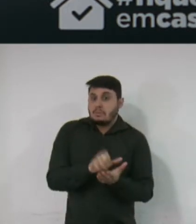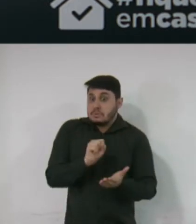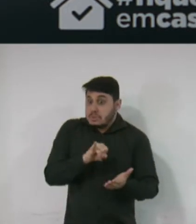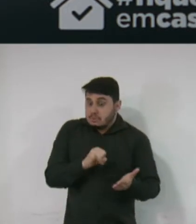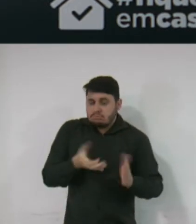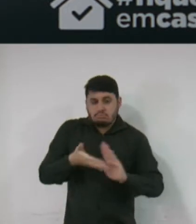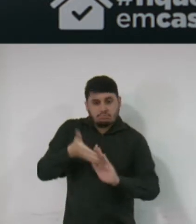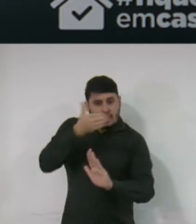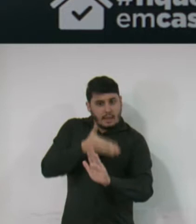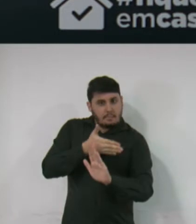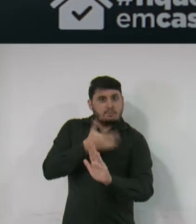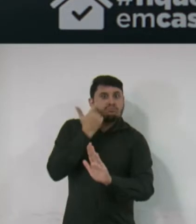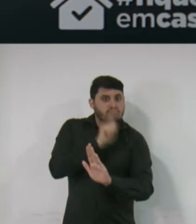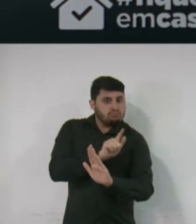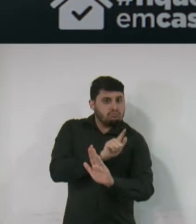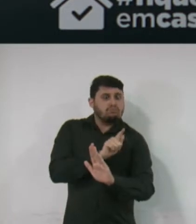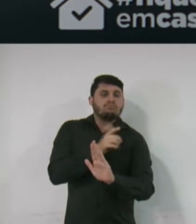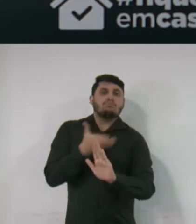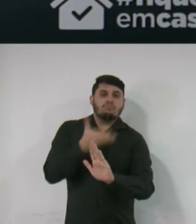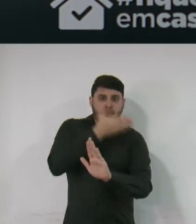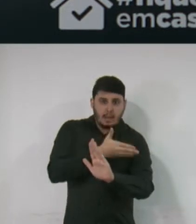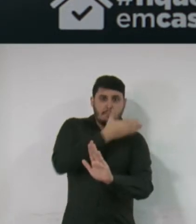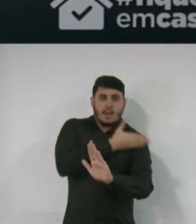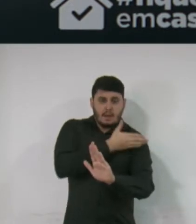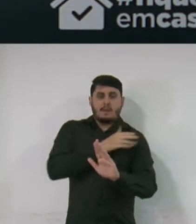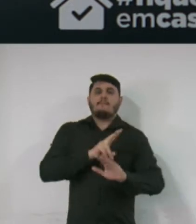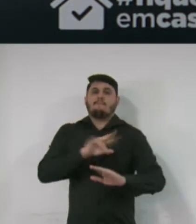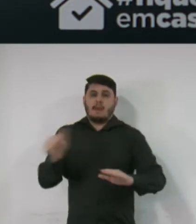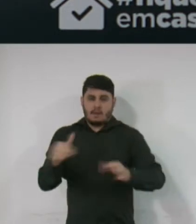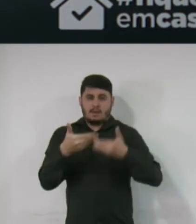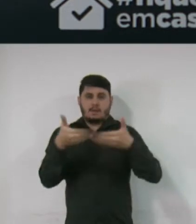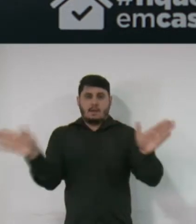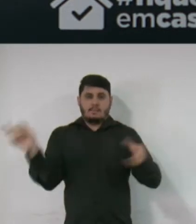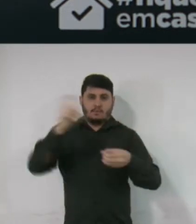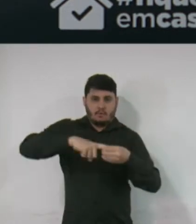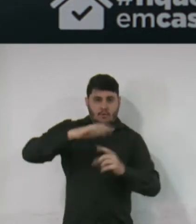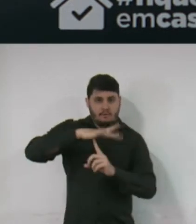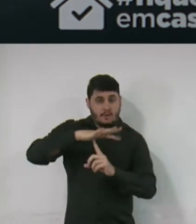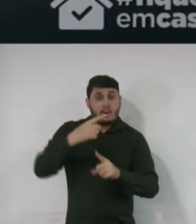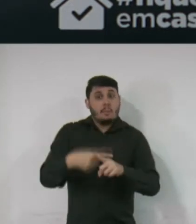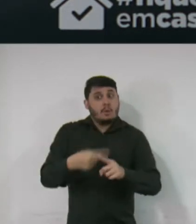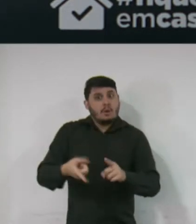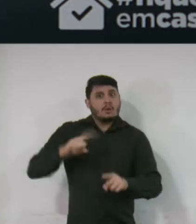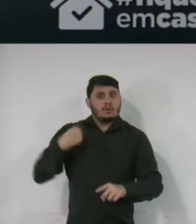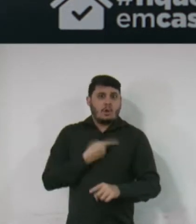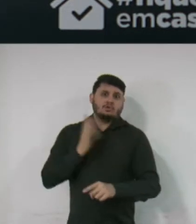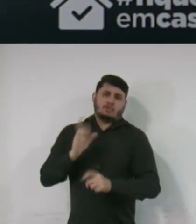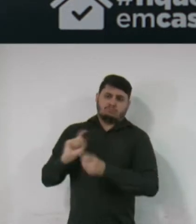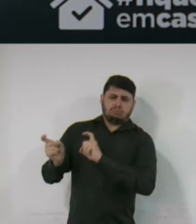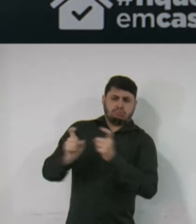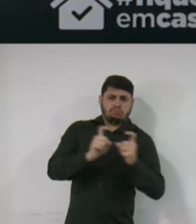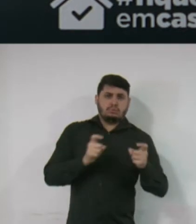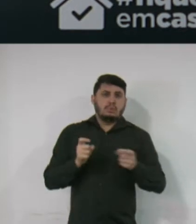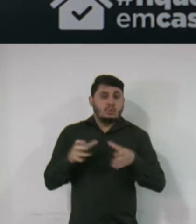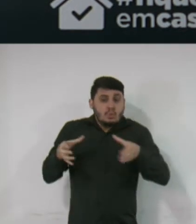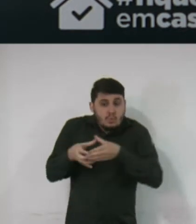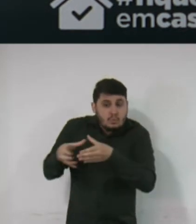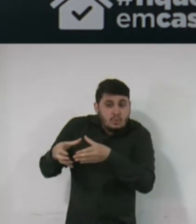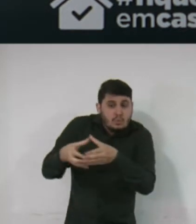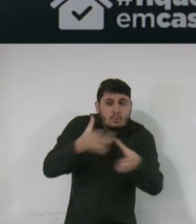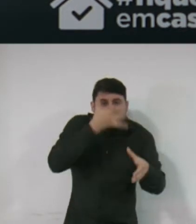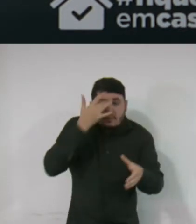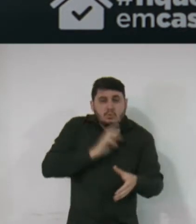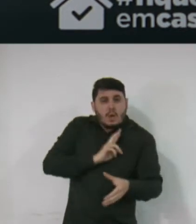de Caruaru temos tido diálogo permanente com todos os representantes de diversos segmentos da nossa cidade, inclusive criando alternativas